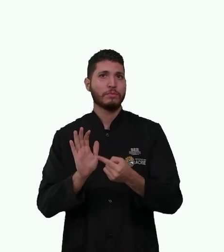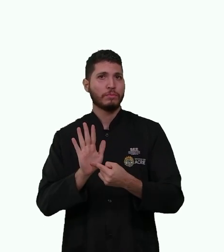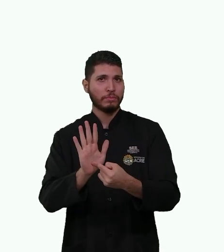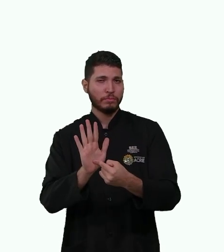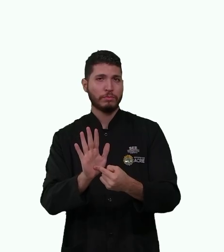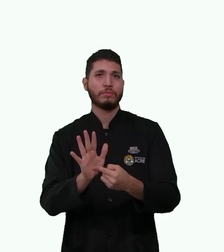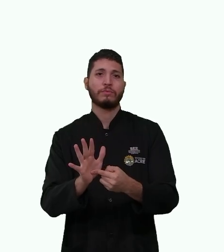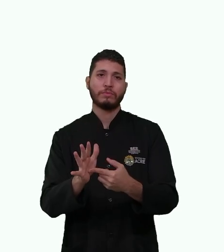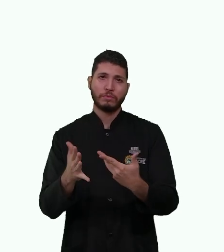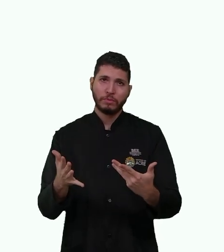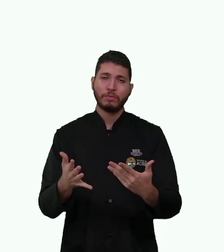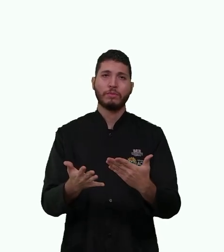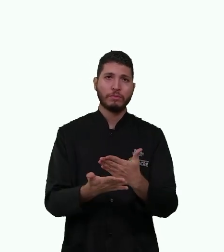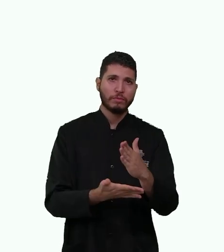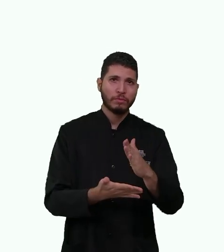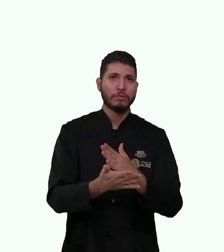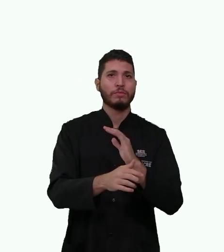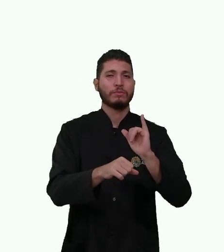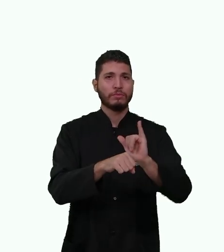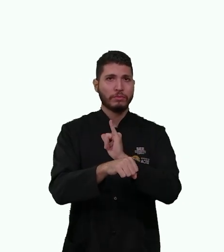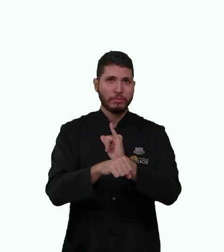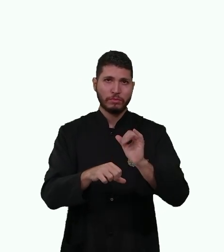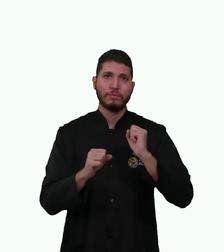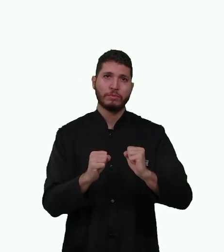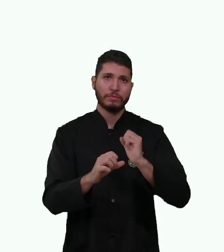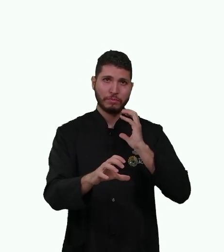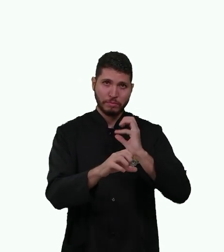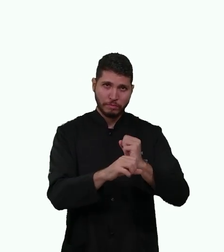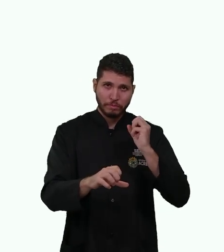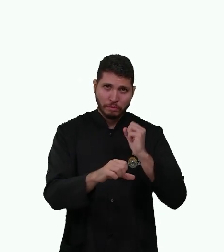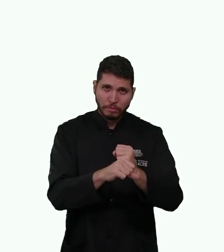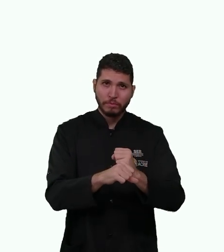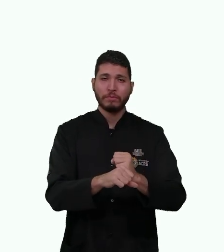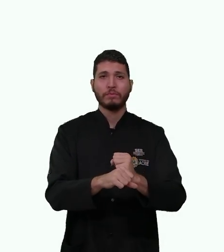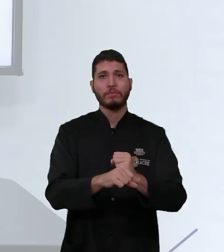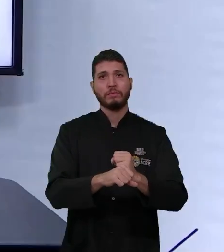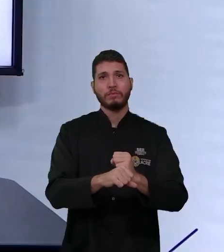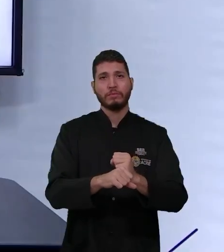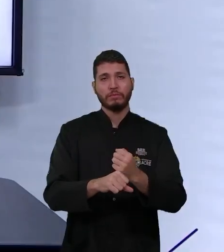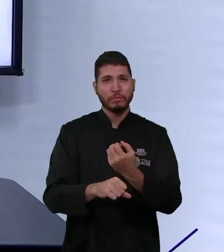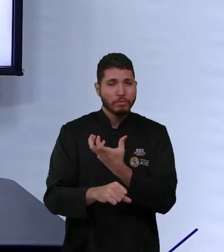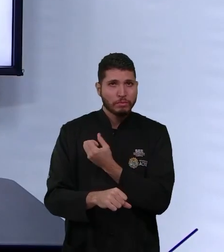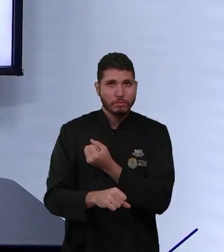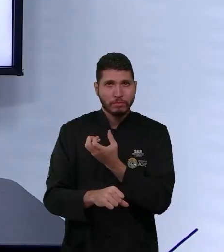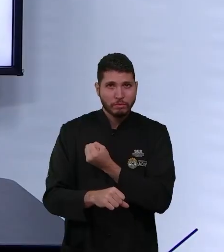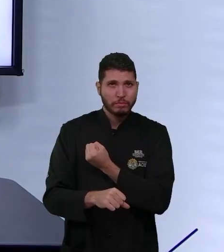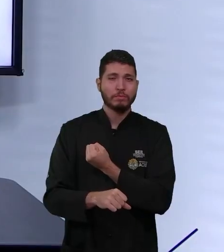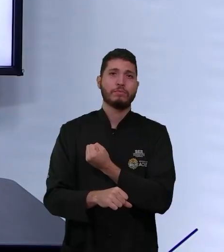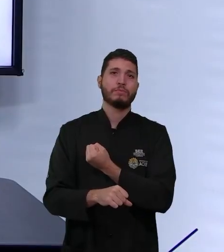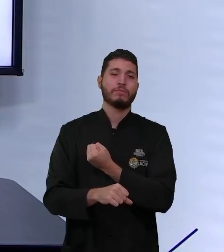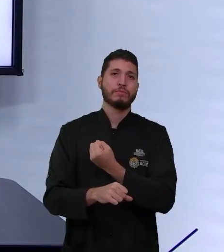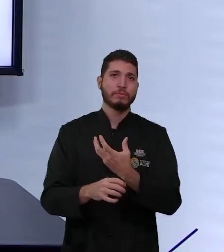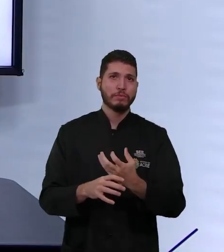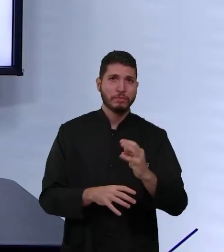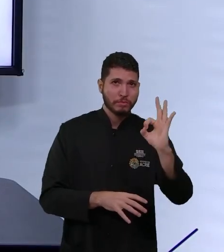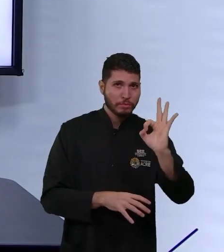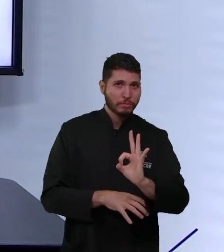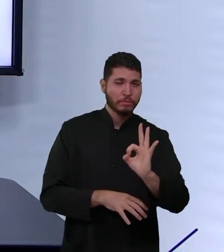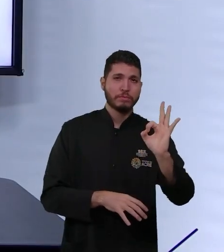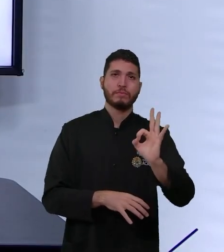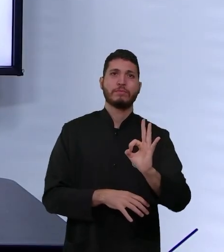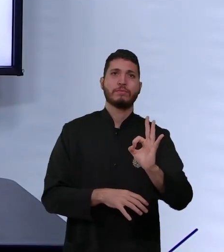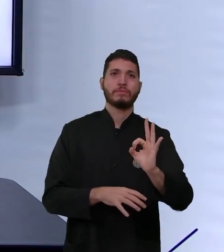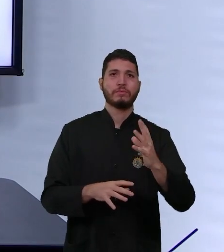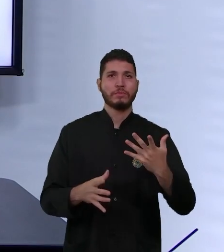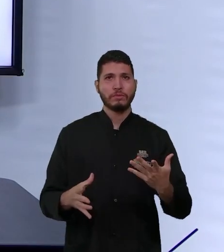são as formas que a gente pode calcular o valor percentual, o percentual de um valor, tá bom? Então,